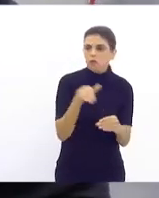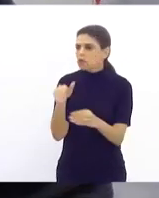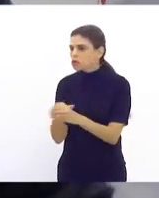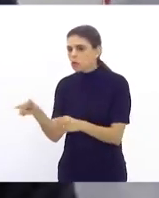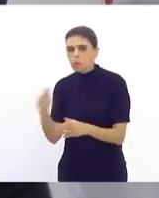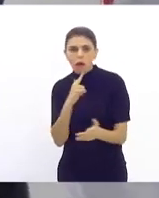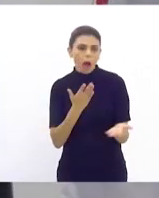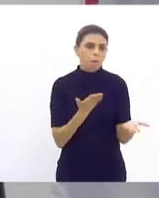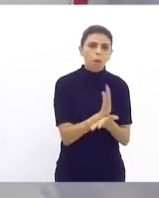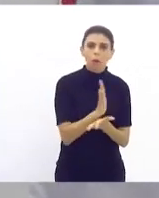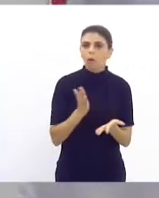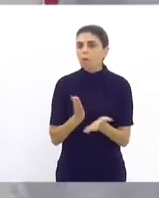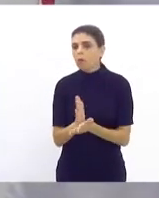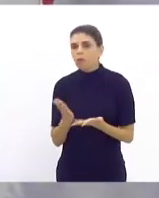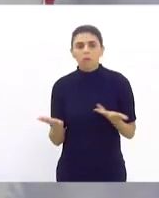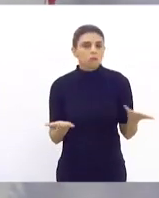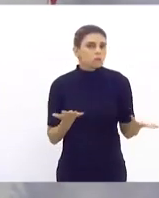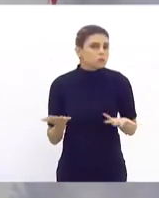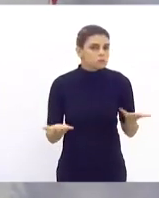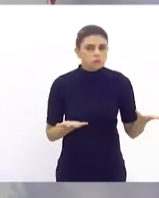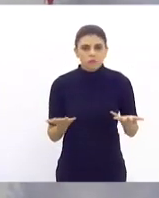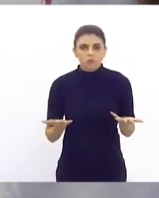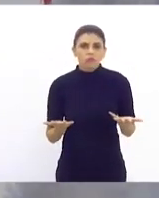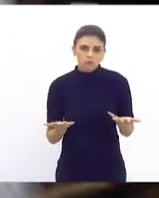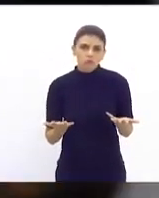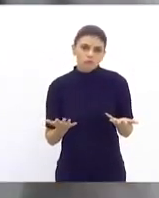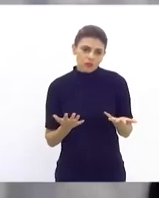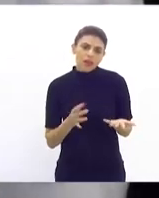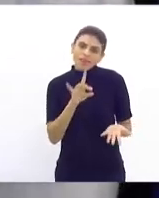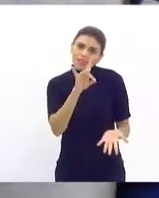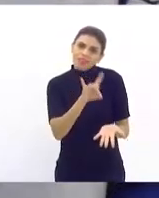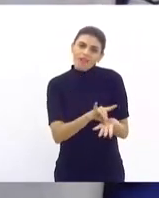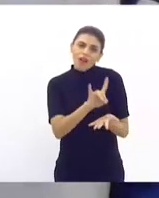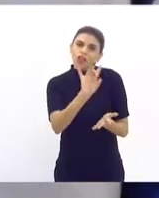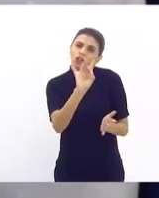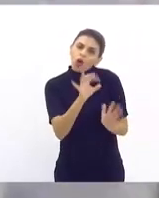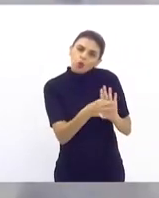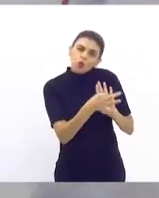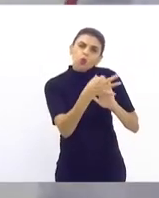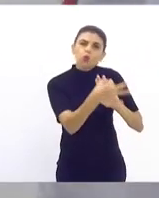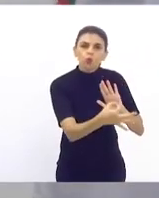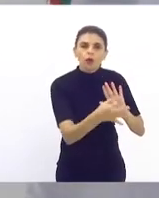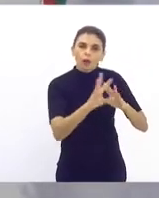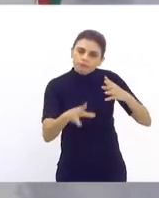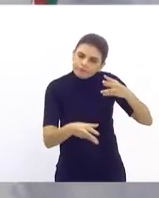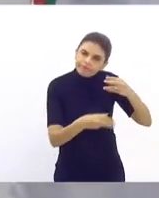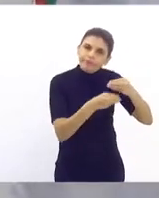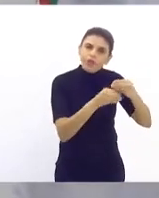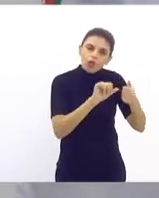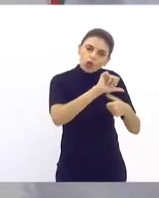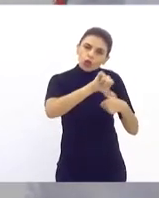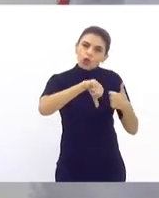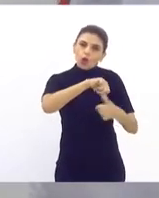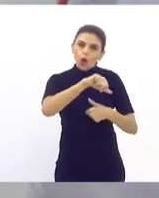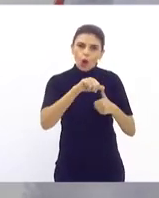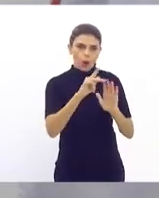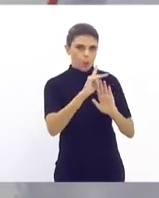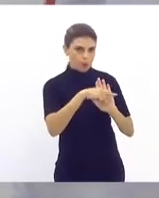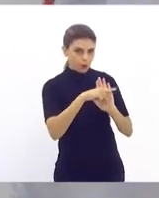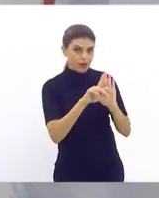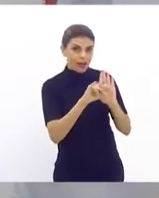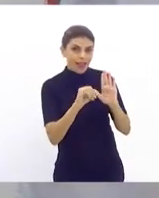aprovam o parecer, na verdade, é um parecer sugerindo, recomendando a troca do parecer, alterando o